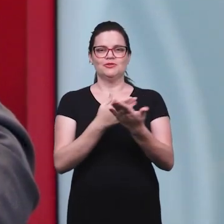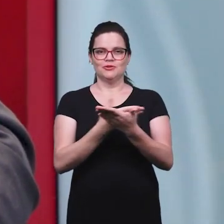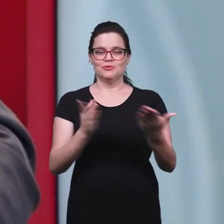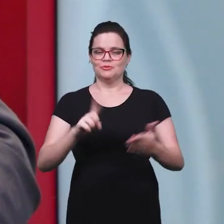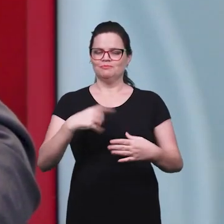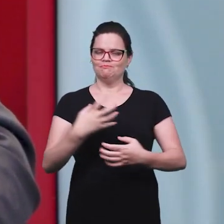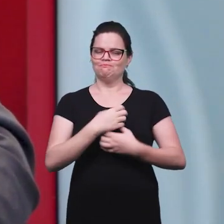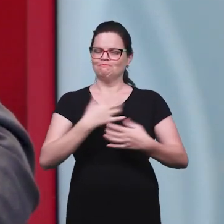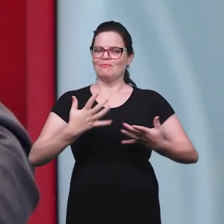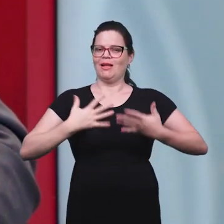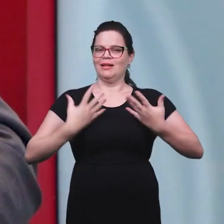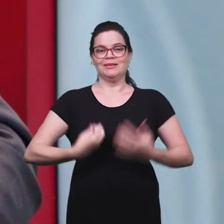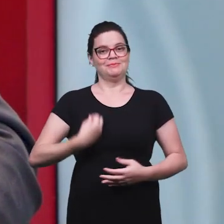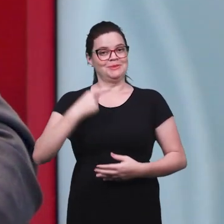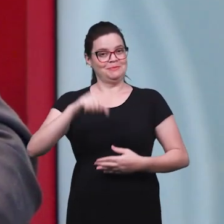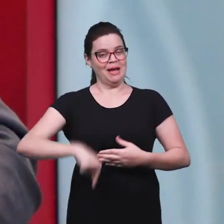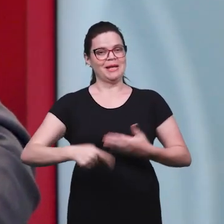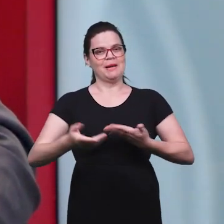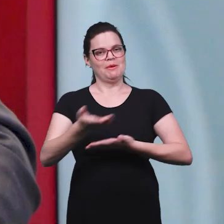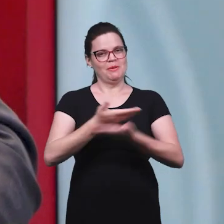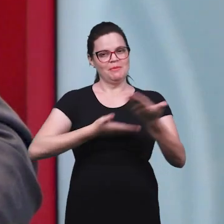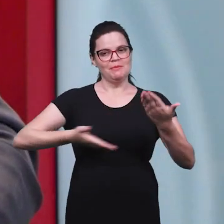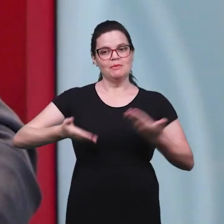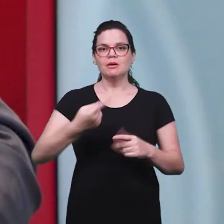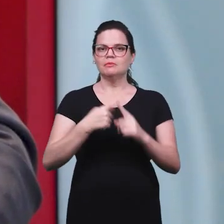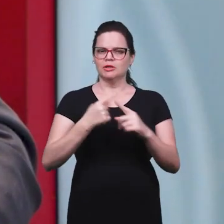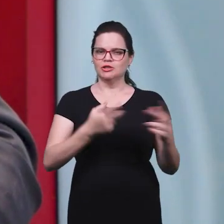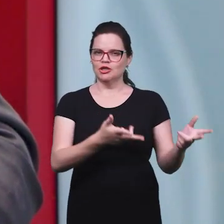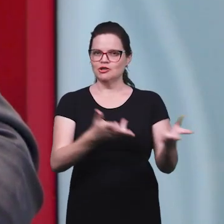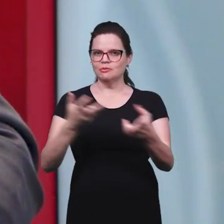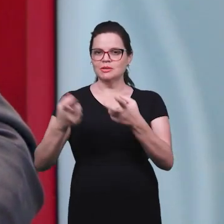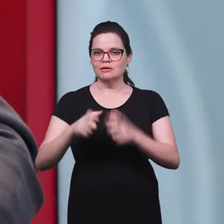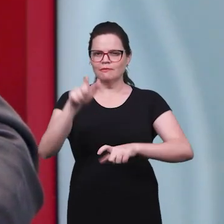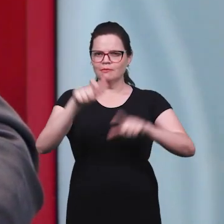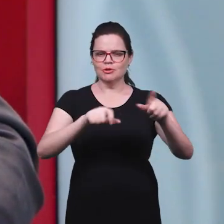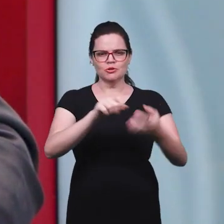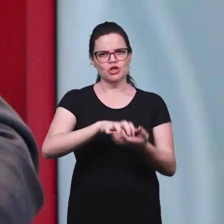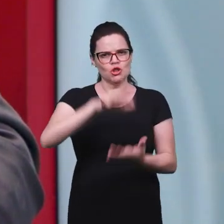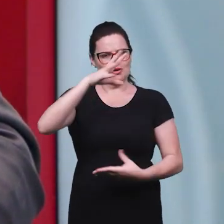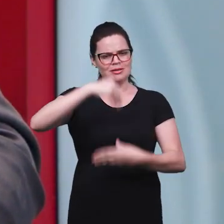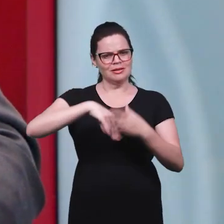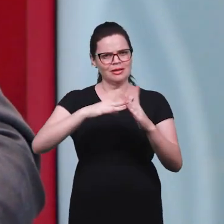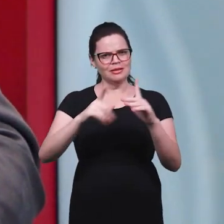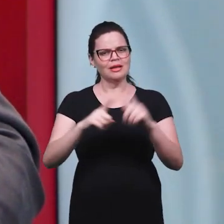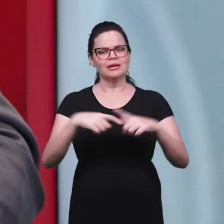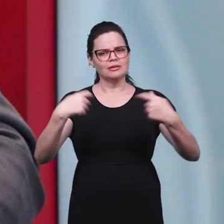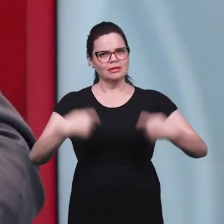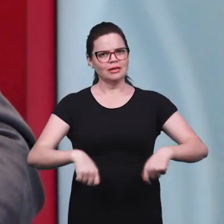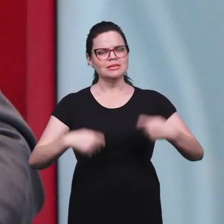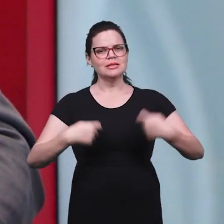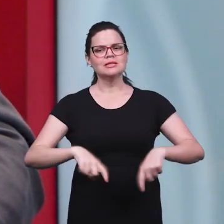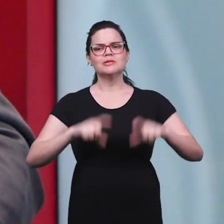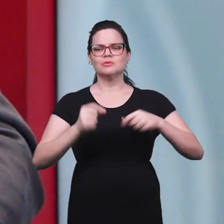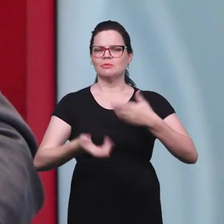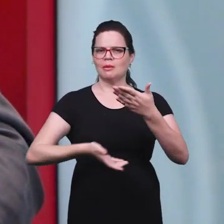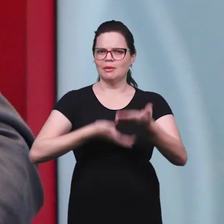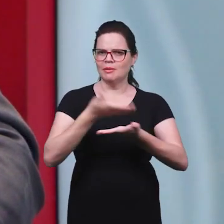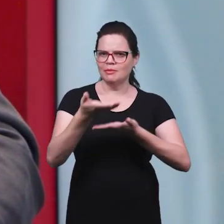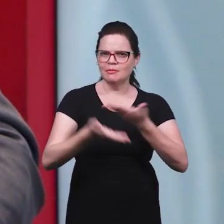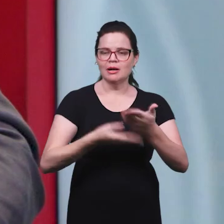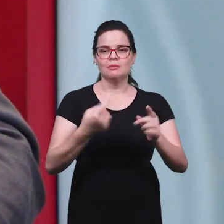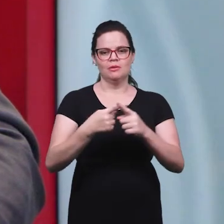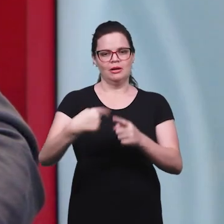programa, porque é uma necessidade dos nossos irmãos idosos, onde tem